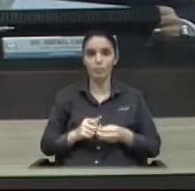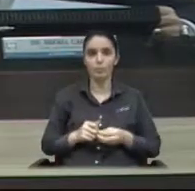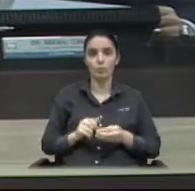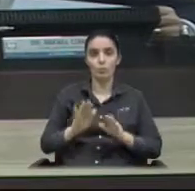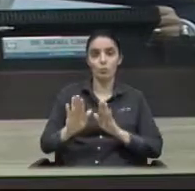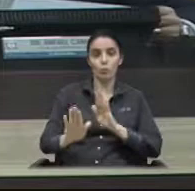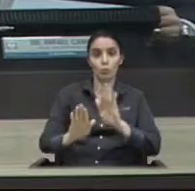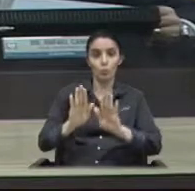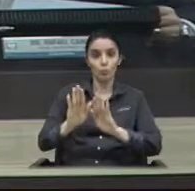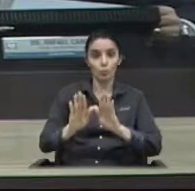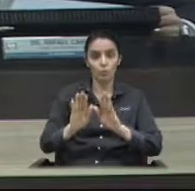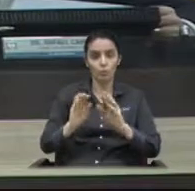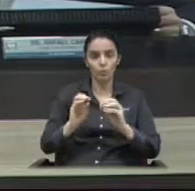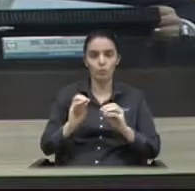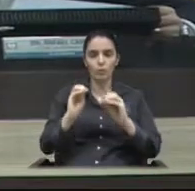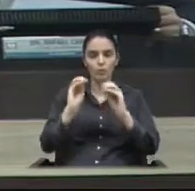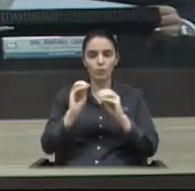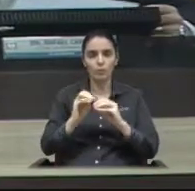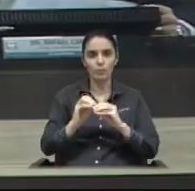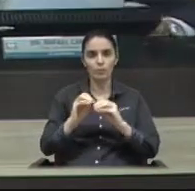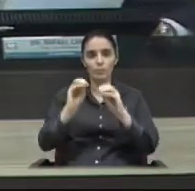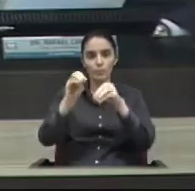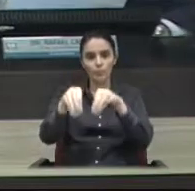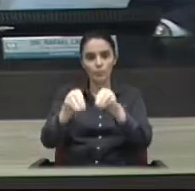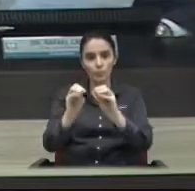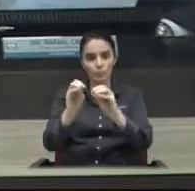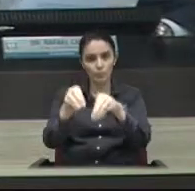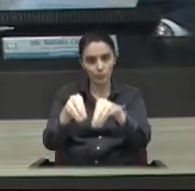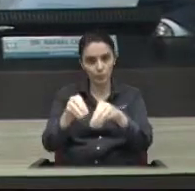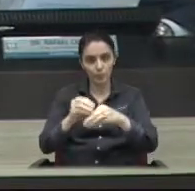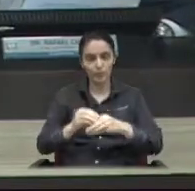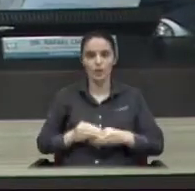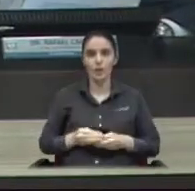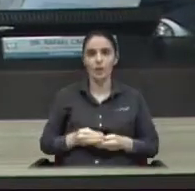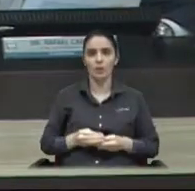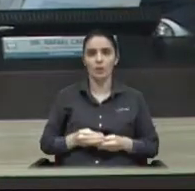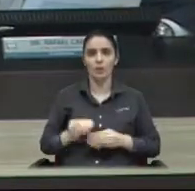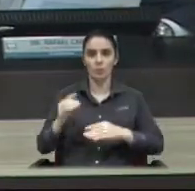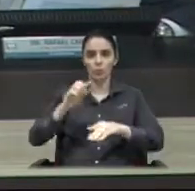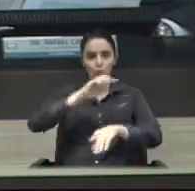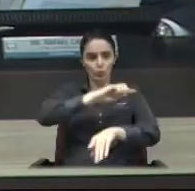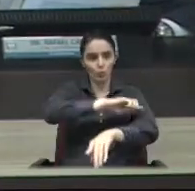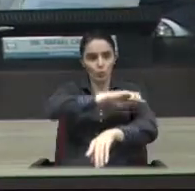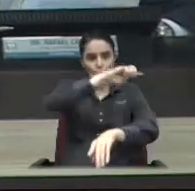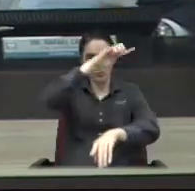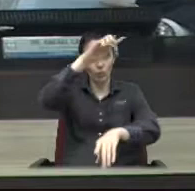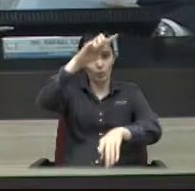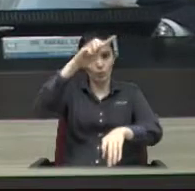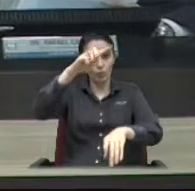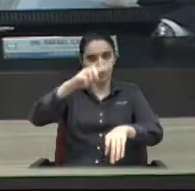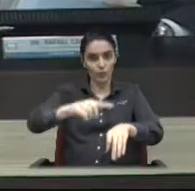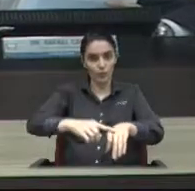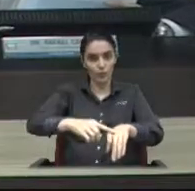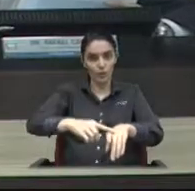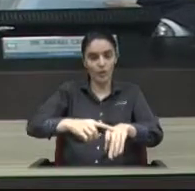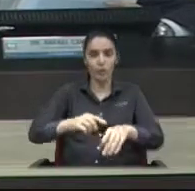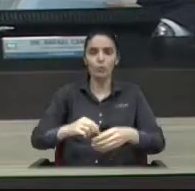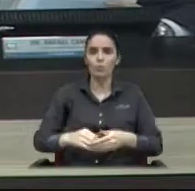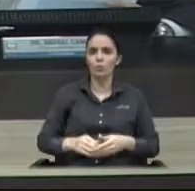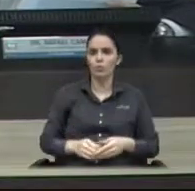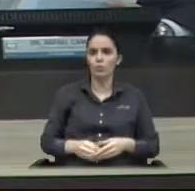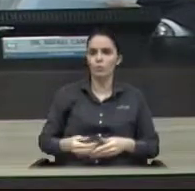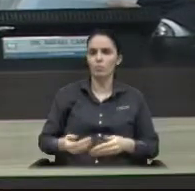20 de novembro na via francisco da andrea quando foi realizada a última vistoria no viaduto 20 de novembro foi